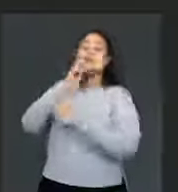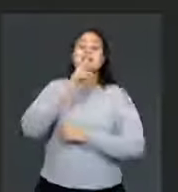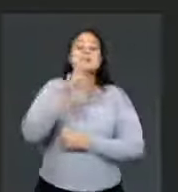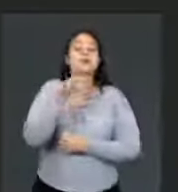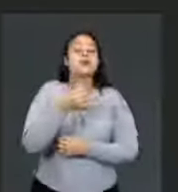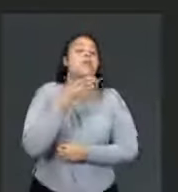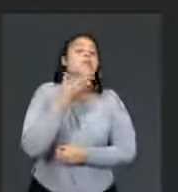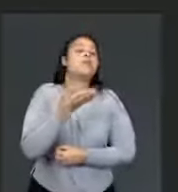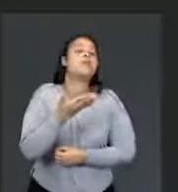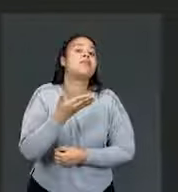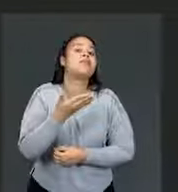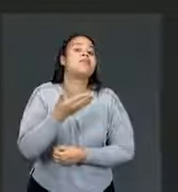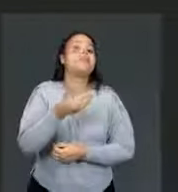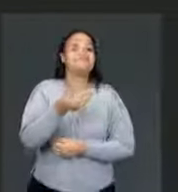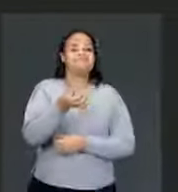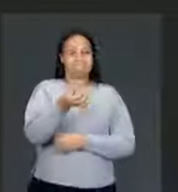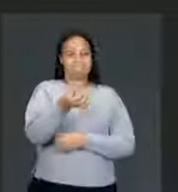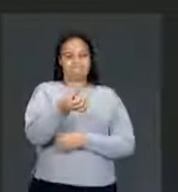resposta 6 coulombs.